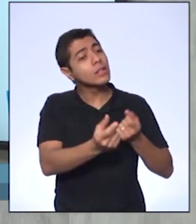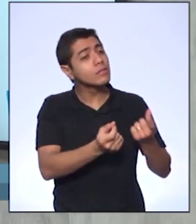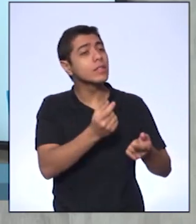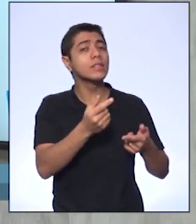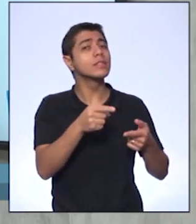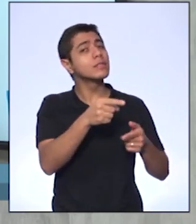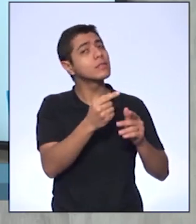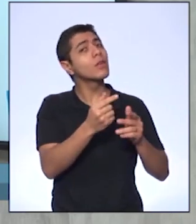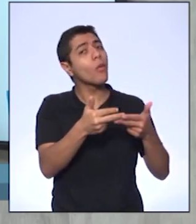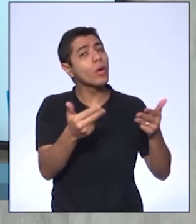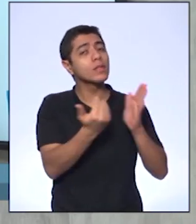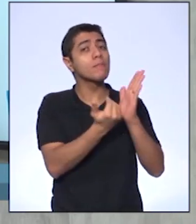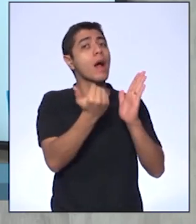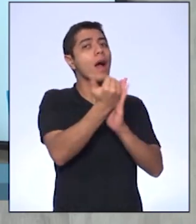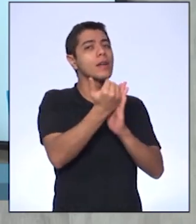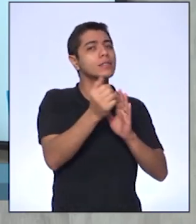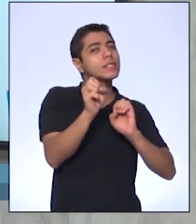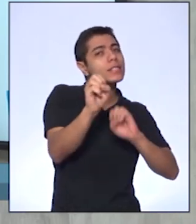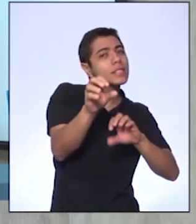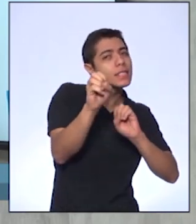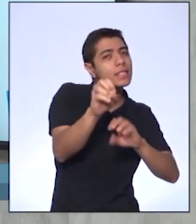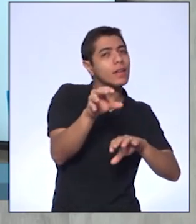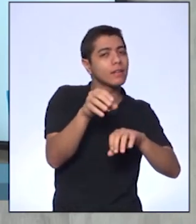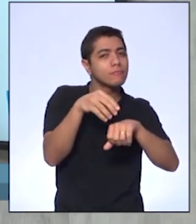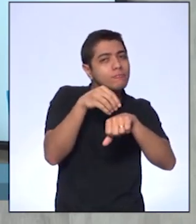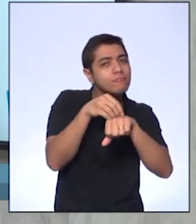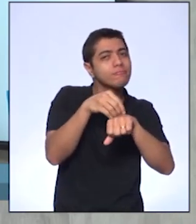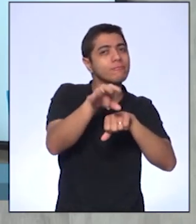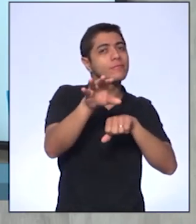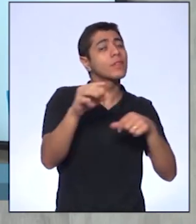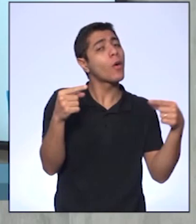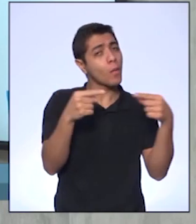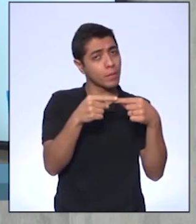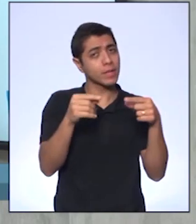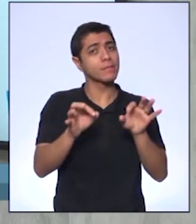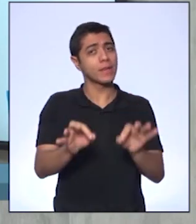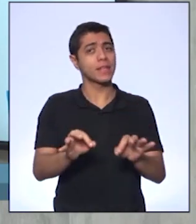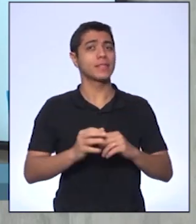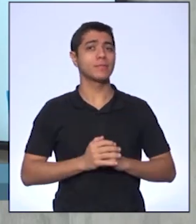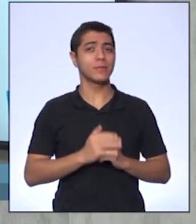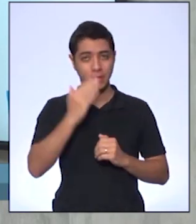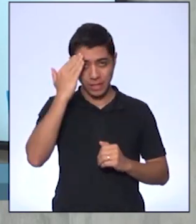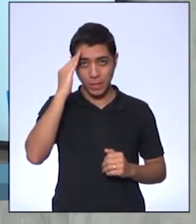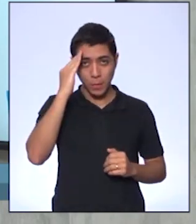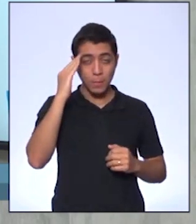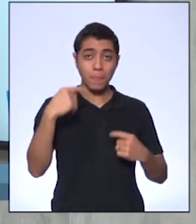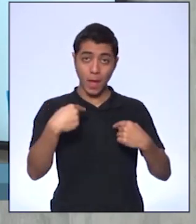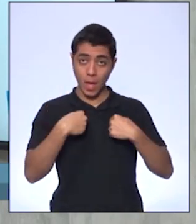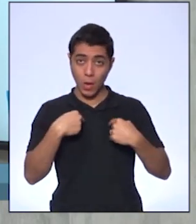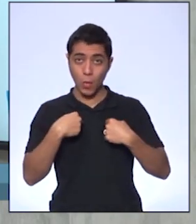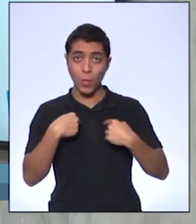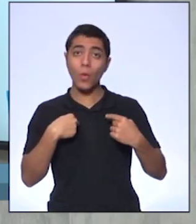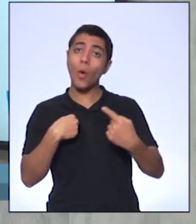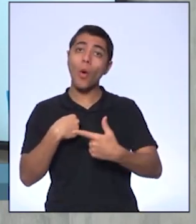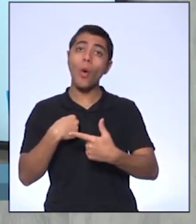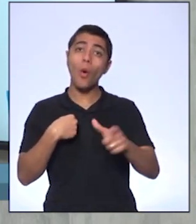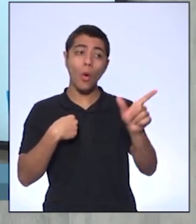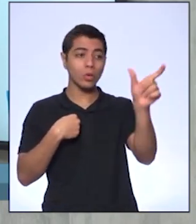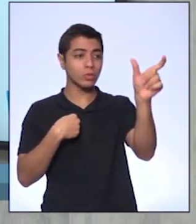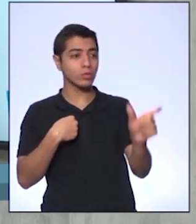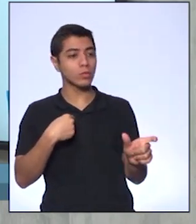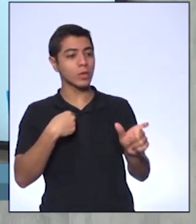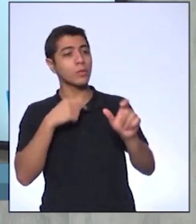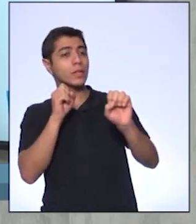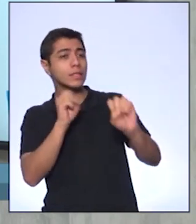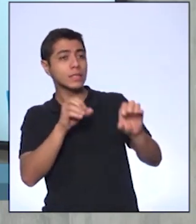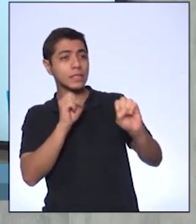de caráter de ensino mesmo. Percebeu como é que funciona? Eu ensinando o outro a fazer. Eu